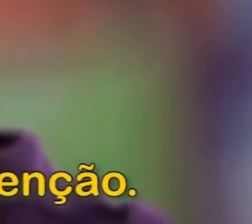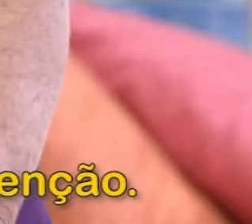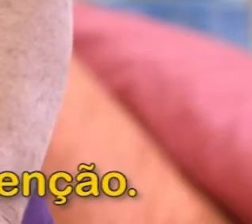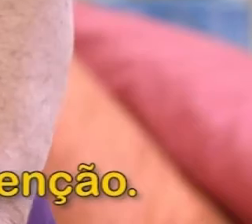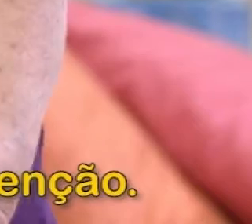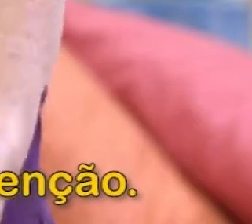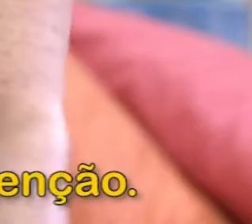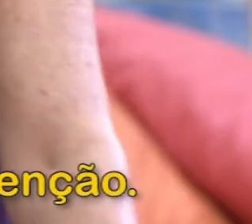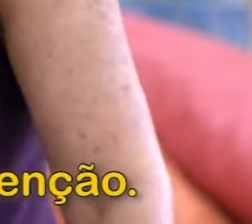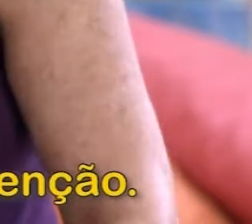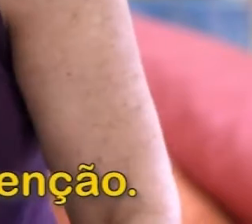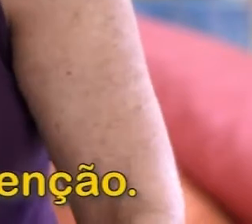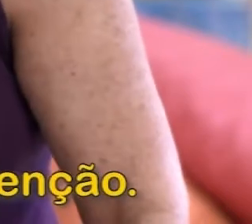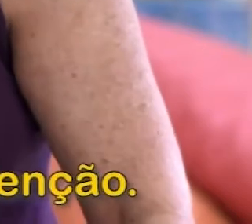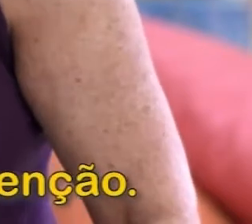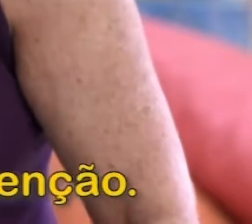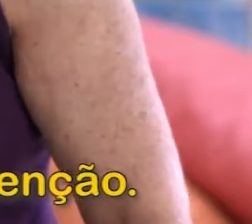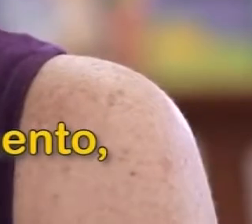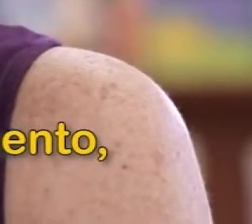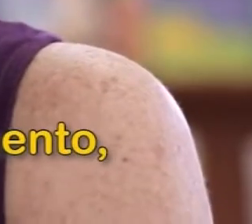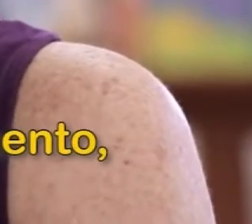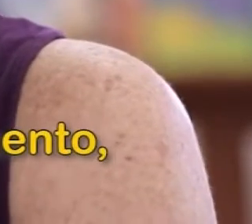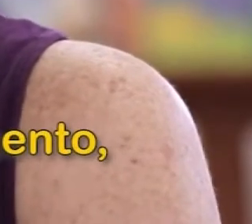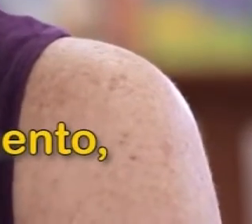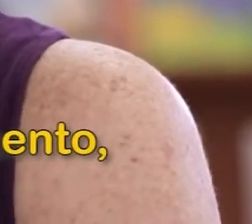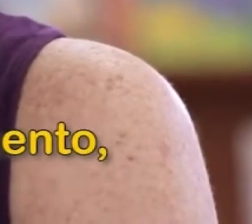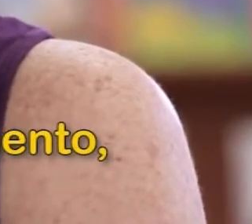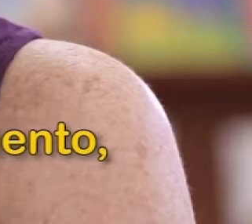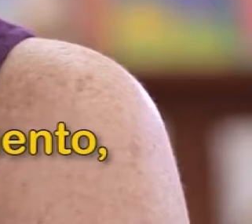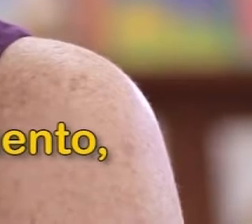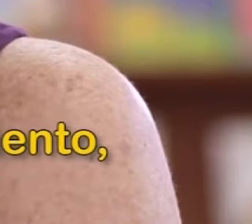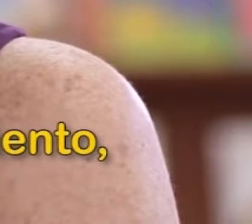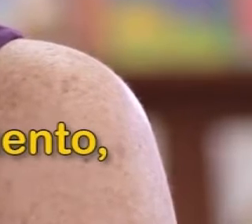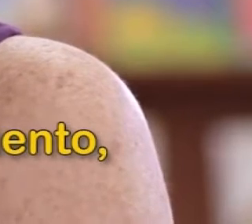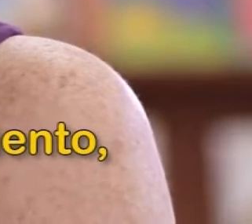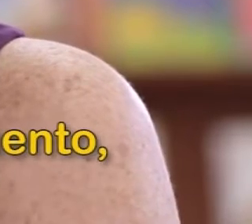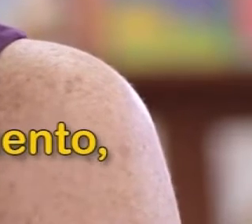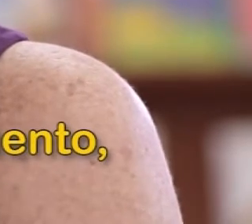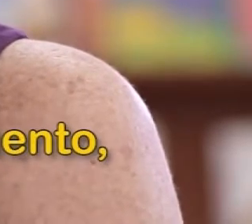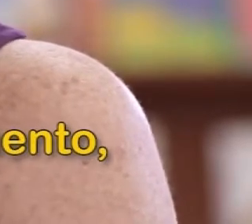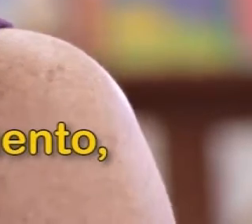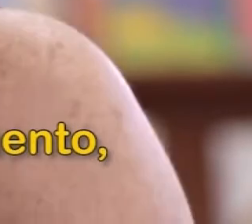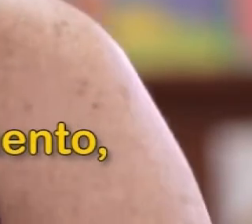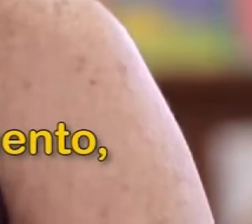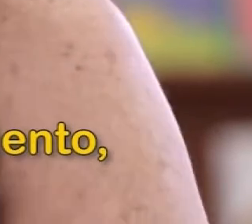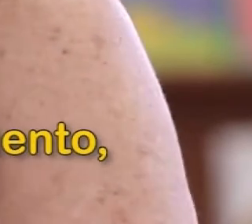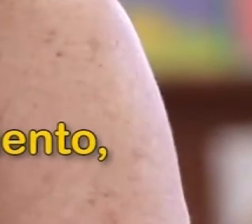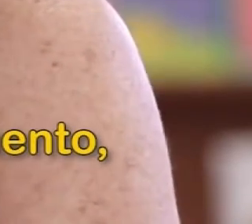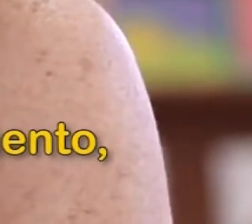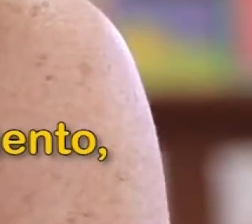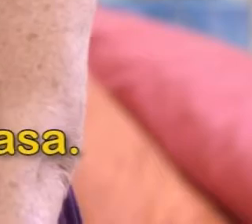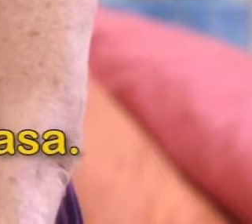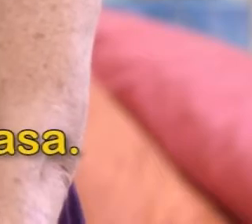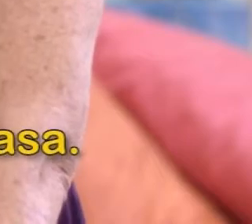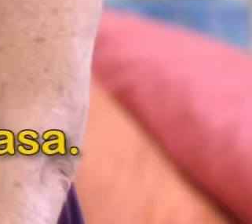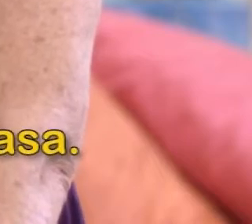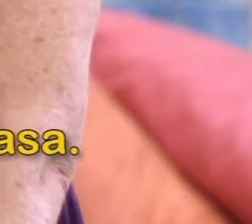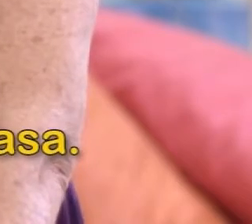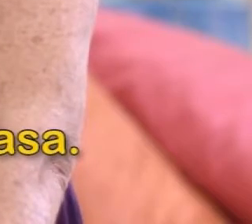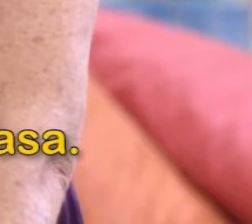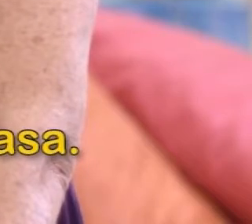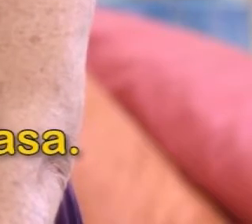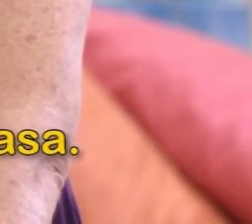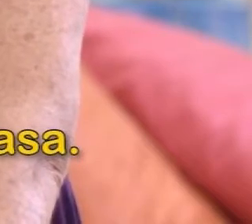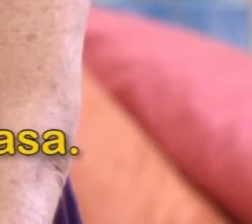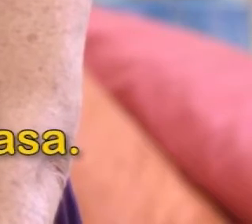está mais individualizada essa atenção. Tendo a identidade dela, junto com esse acolhimento, a gente vai construindo um álbum para